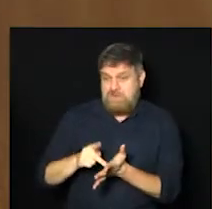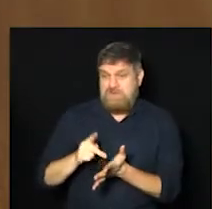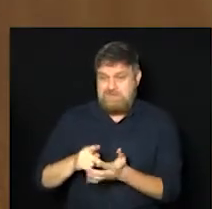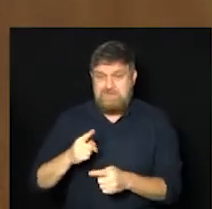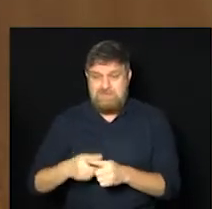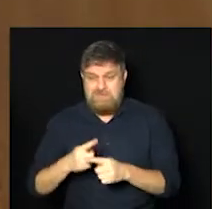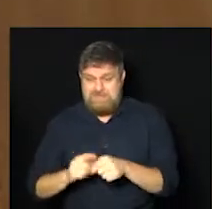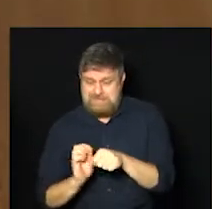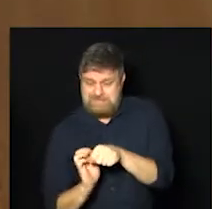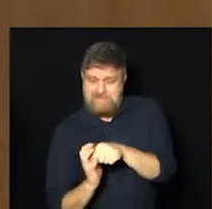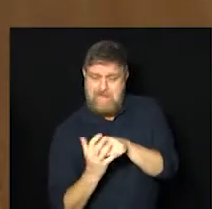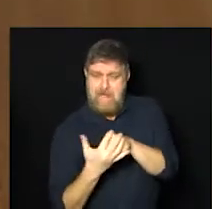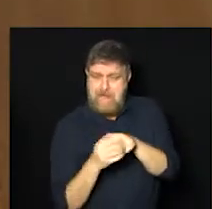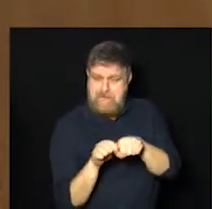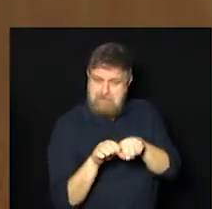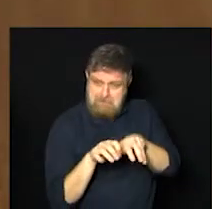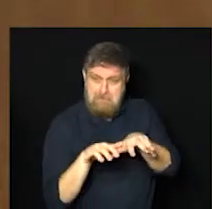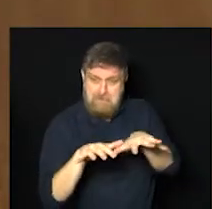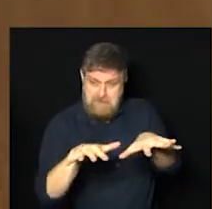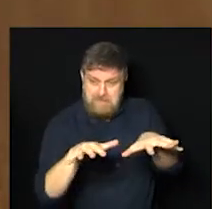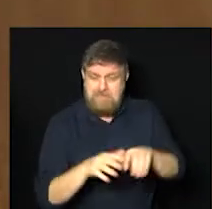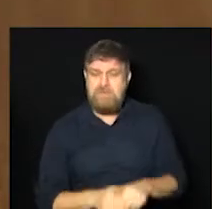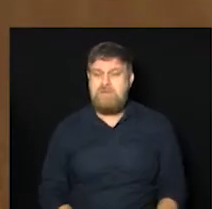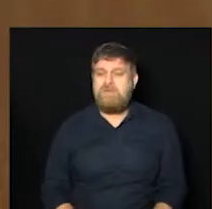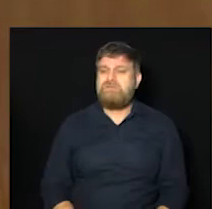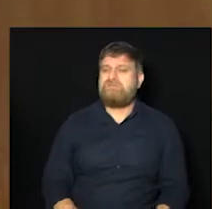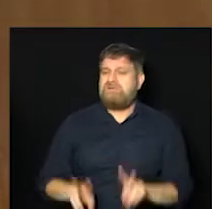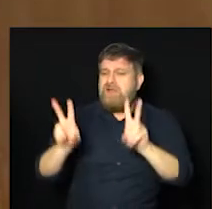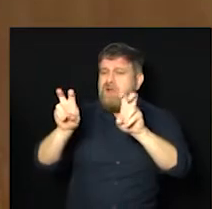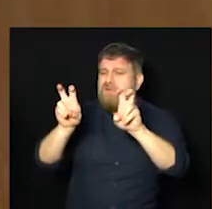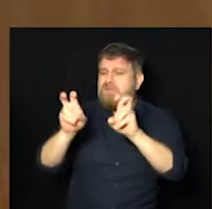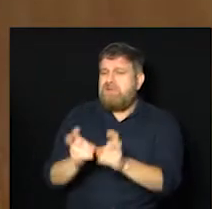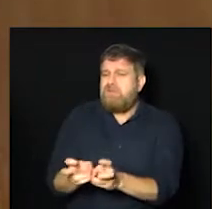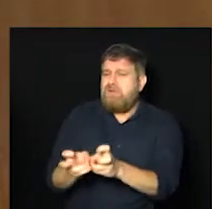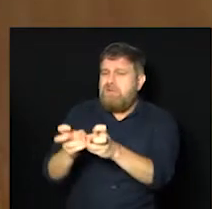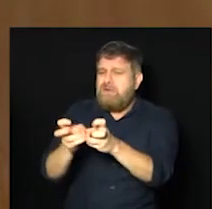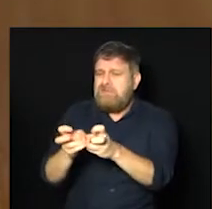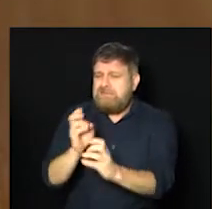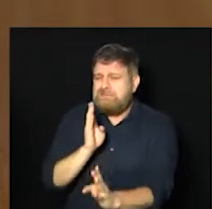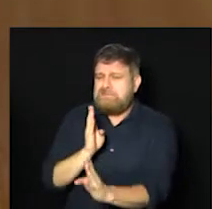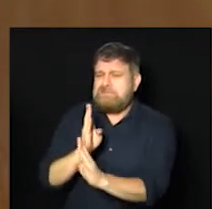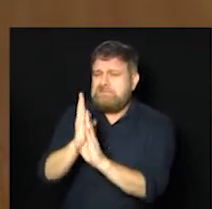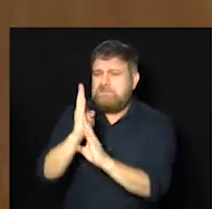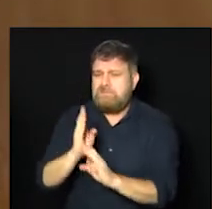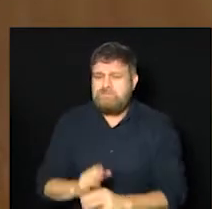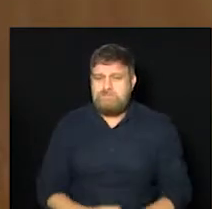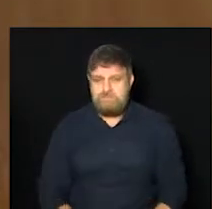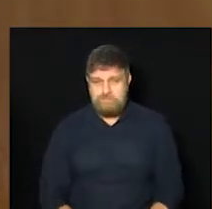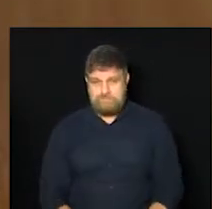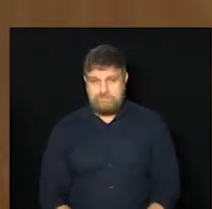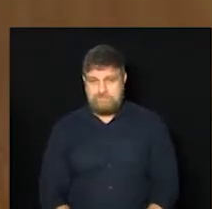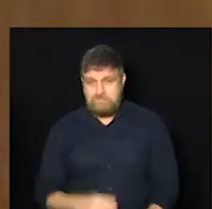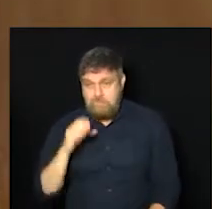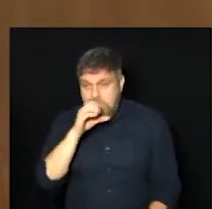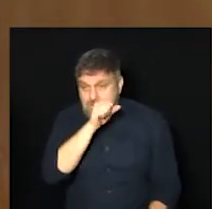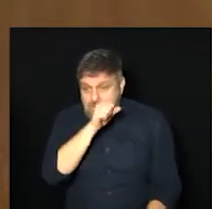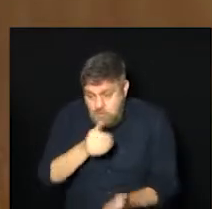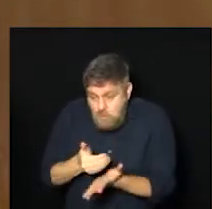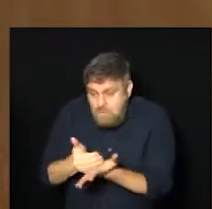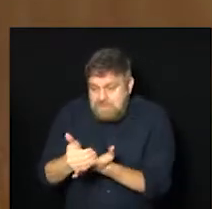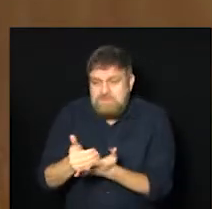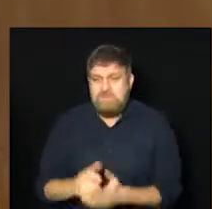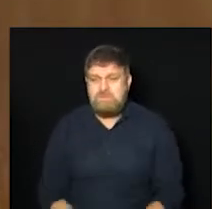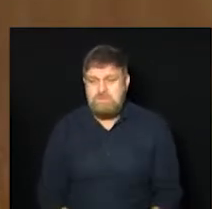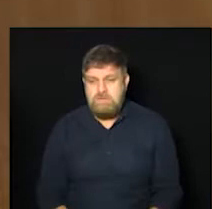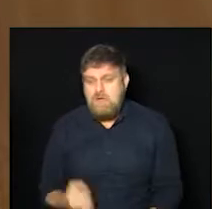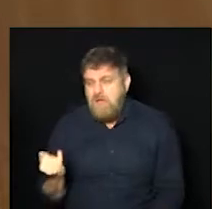da pandemia do coronavírus, com relação a essa situação de diagnóstico precoce? Sim, é muito importante. Qual que é a